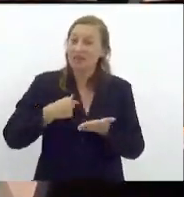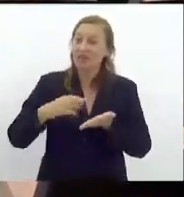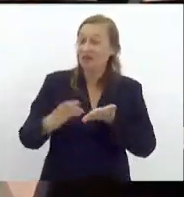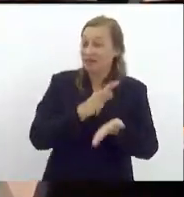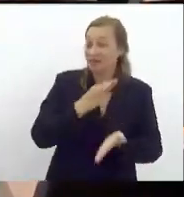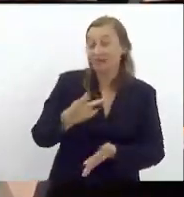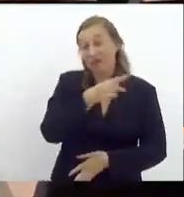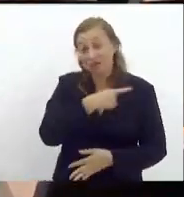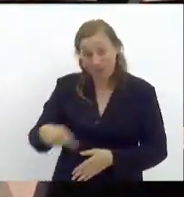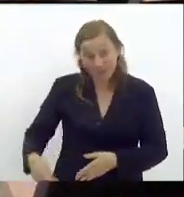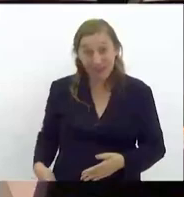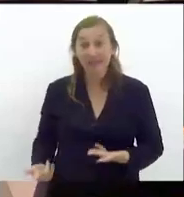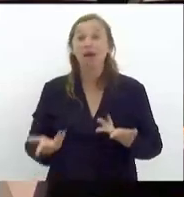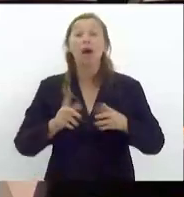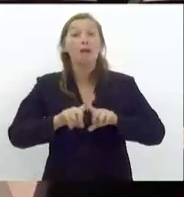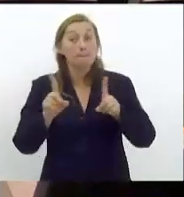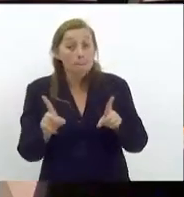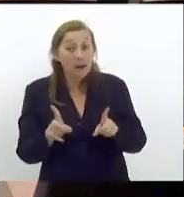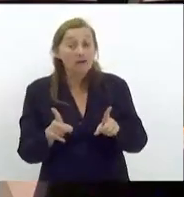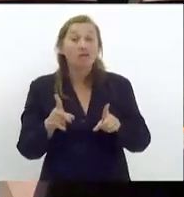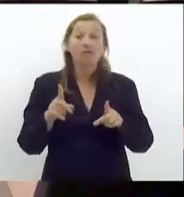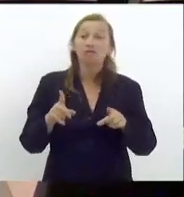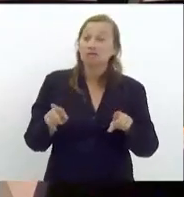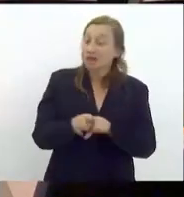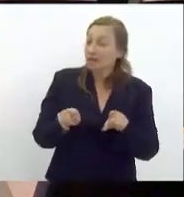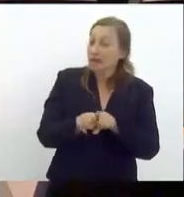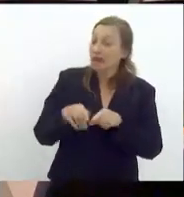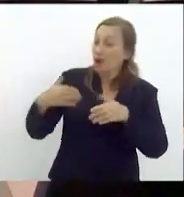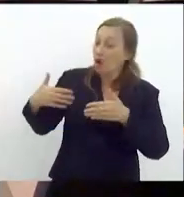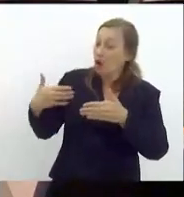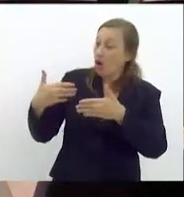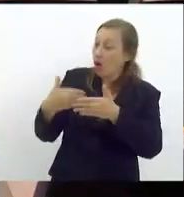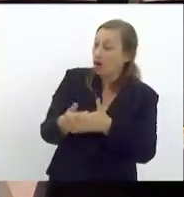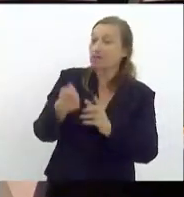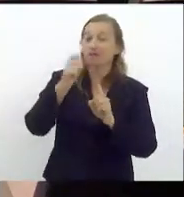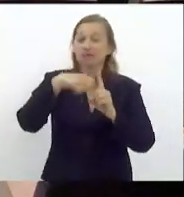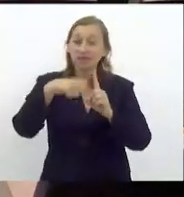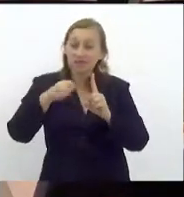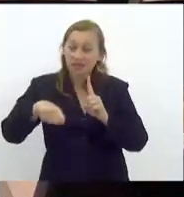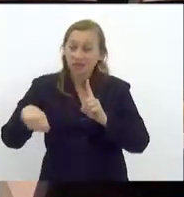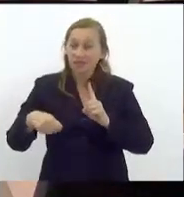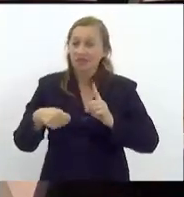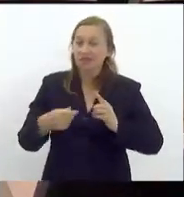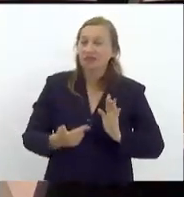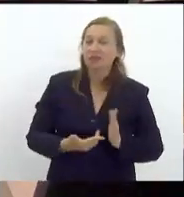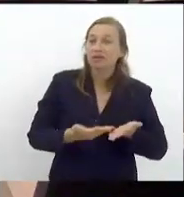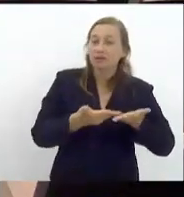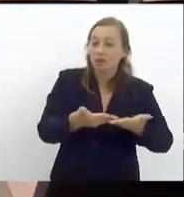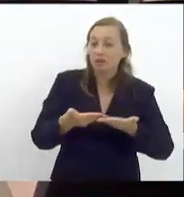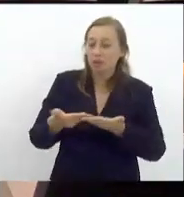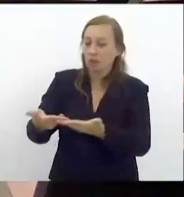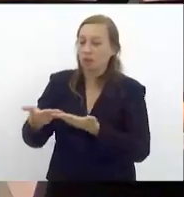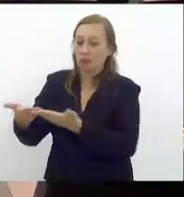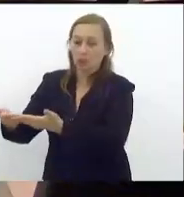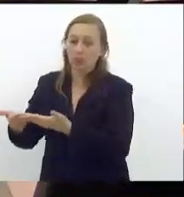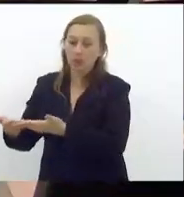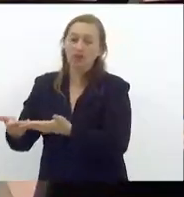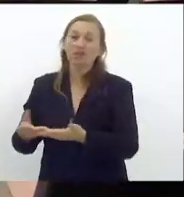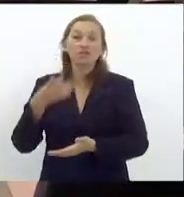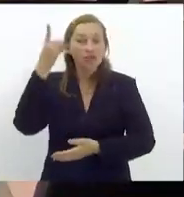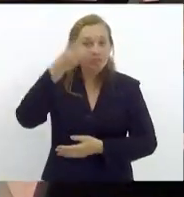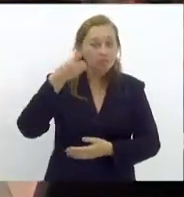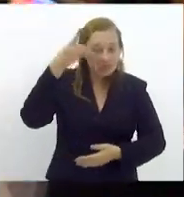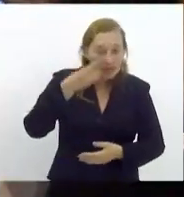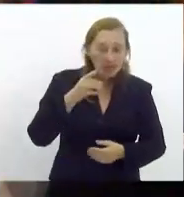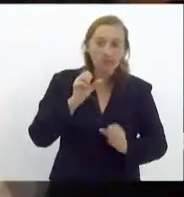enquanto o presidente mas vou aqui também ao longo desse mês aí passar para os outros deputados da frente para